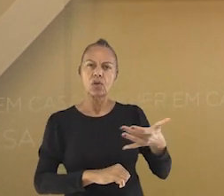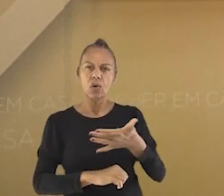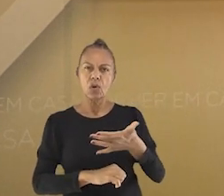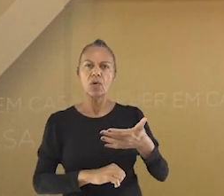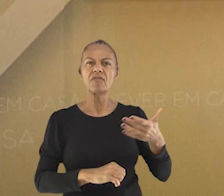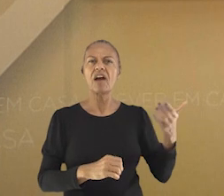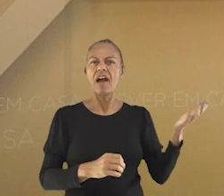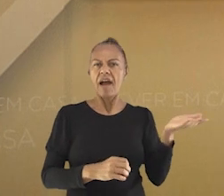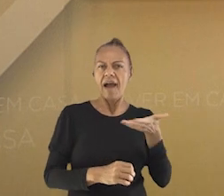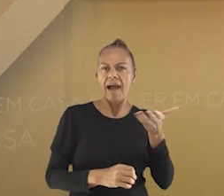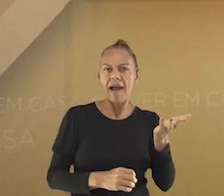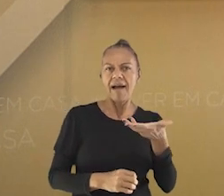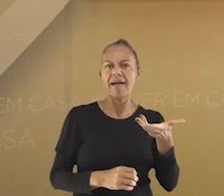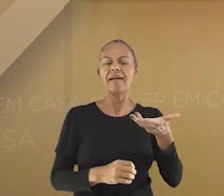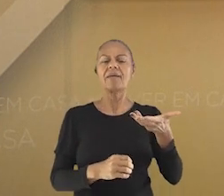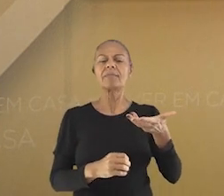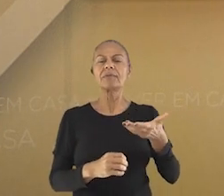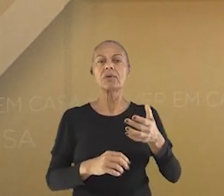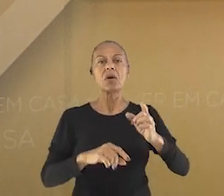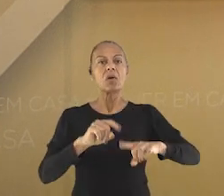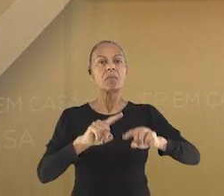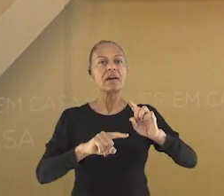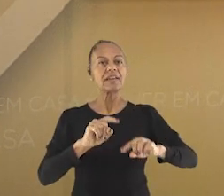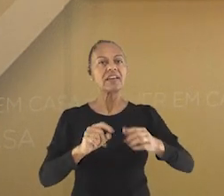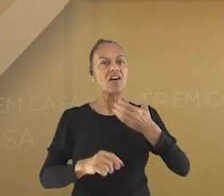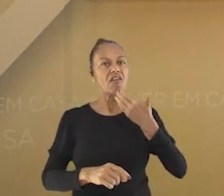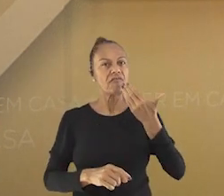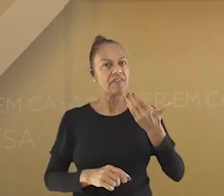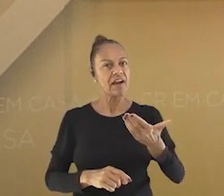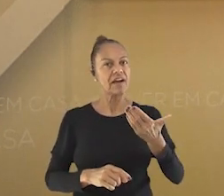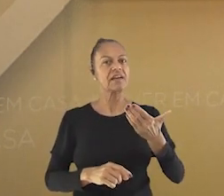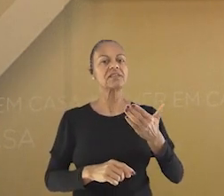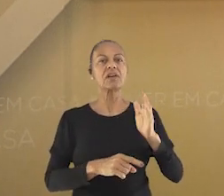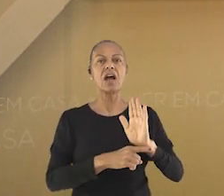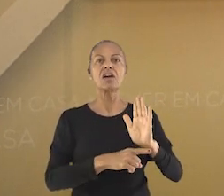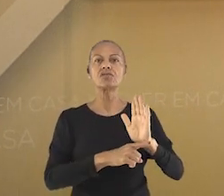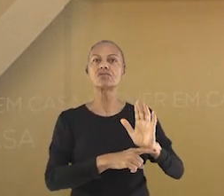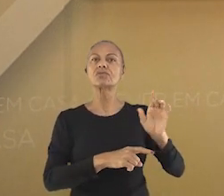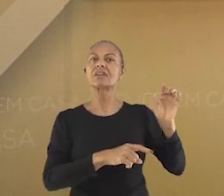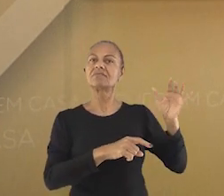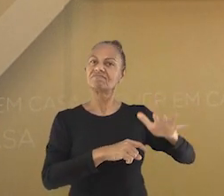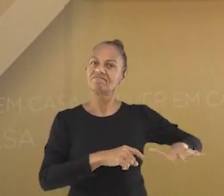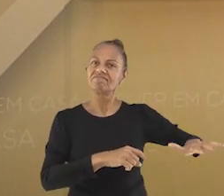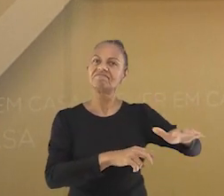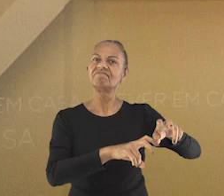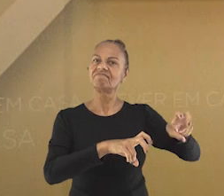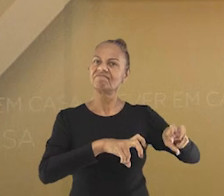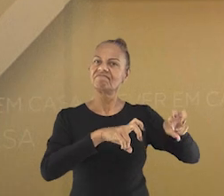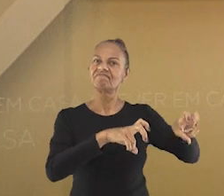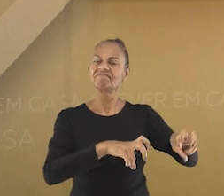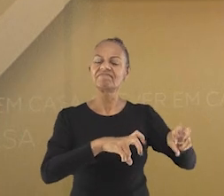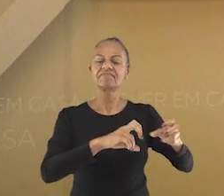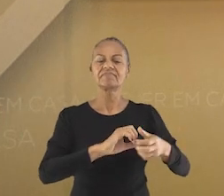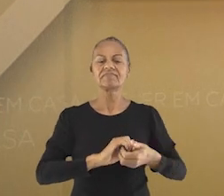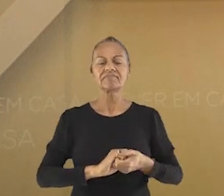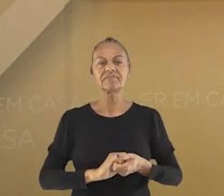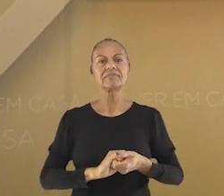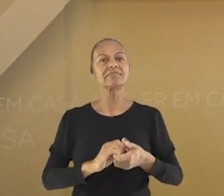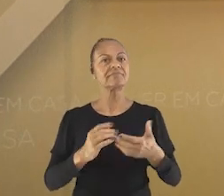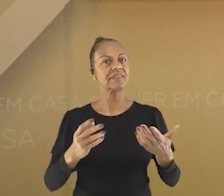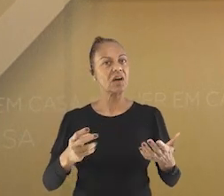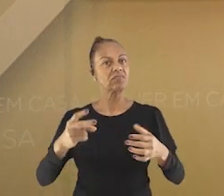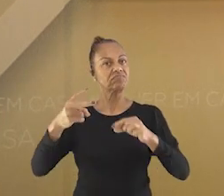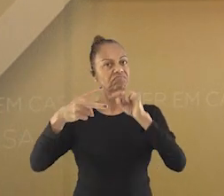inovação, velocidade, sendo uma ferramenta facilitadora para o produtor. Sem dúvida, essa é